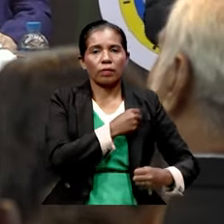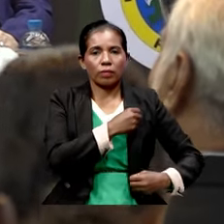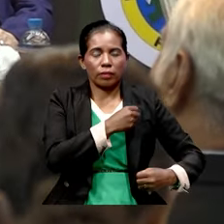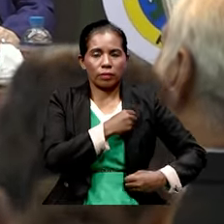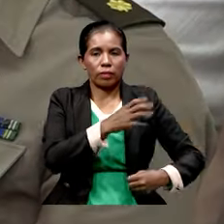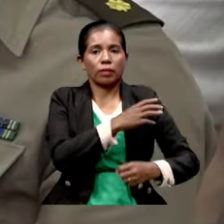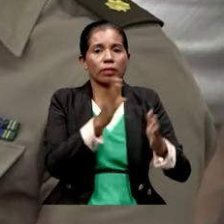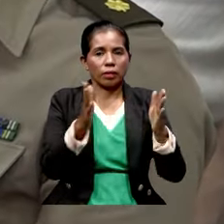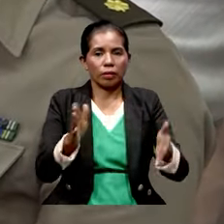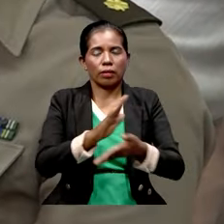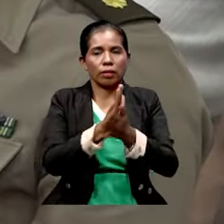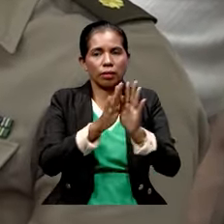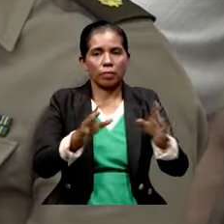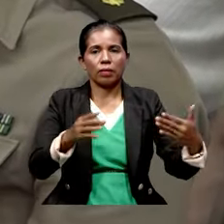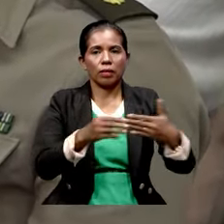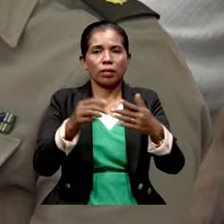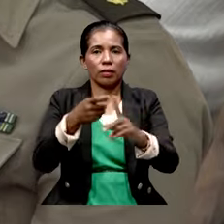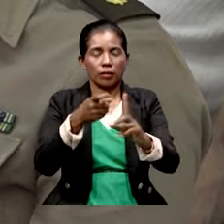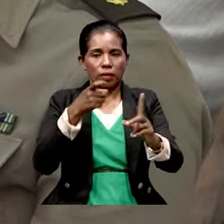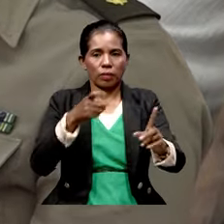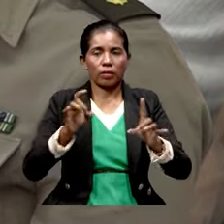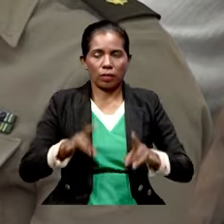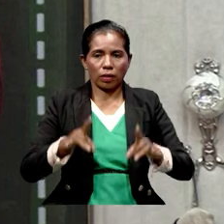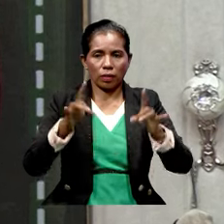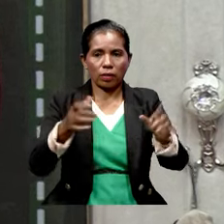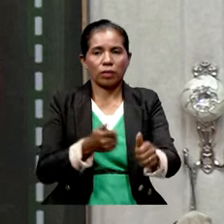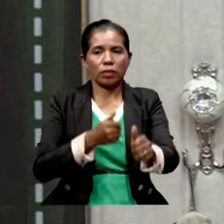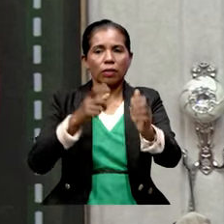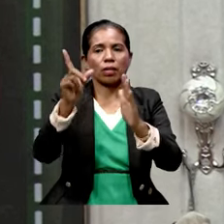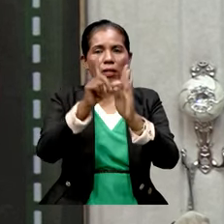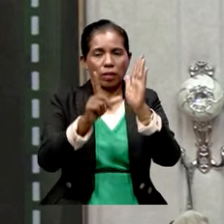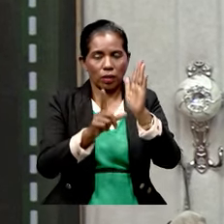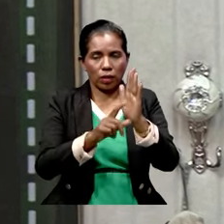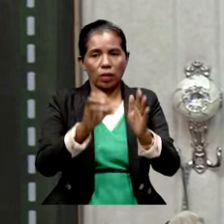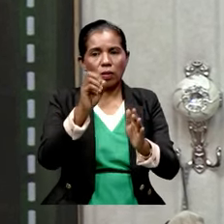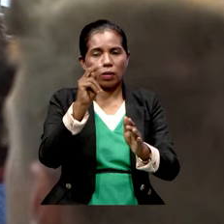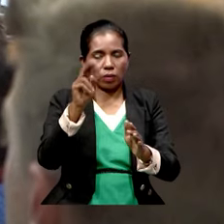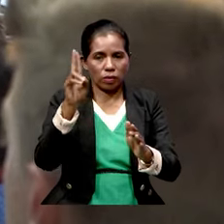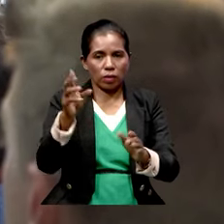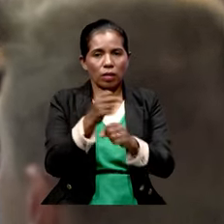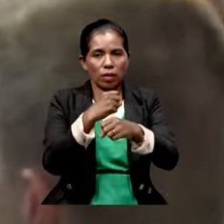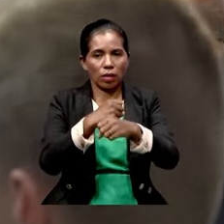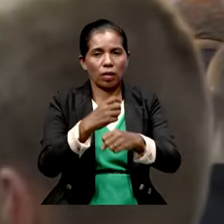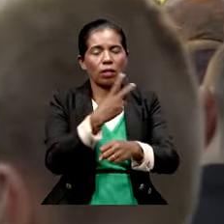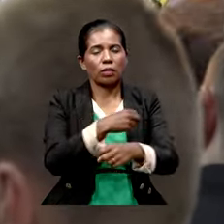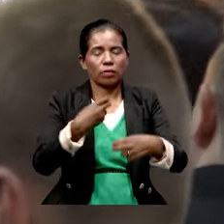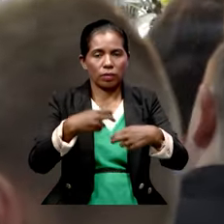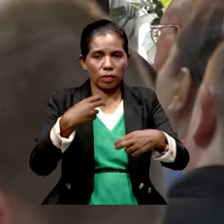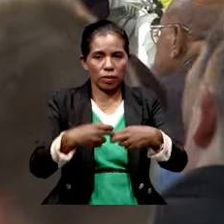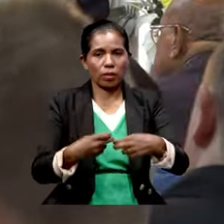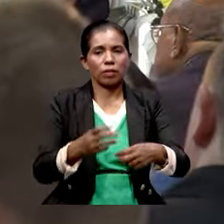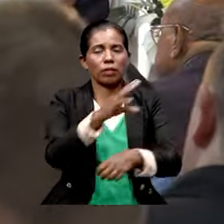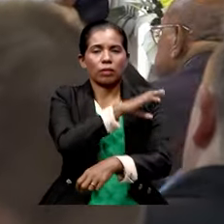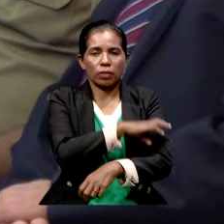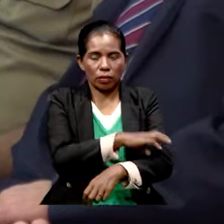tarefa badami nebe organiza ka lidera husi Australia tui resolução Nações Unidas nien hodi resolve crise humanitária no segurança